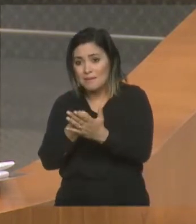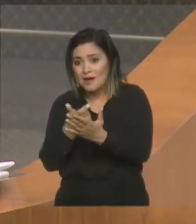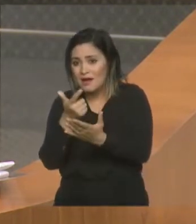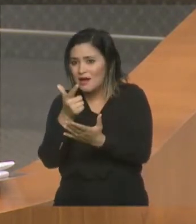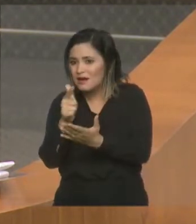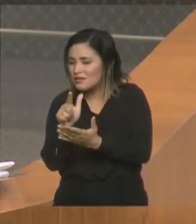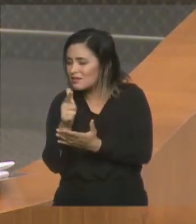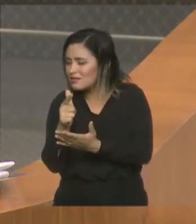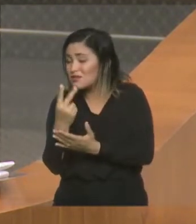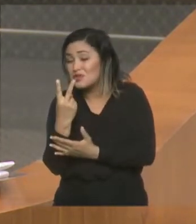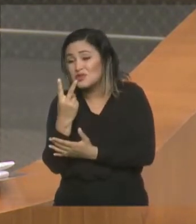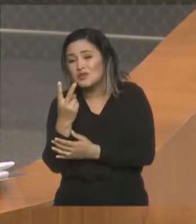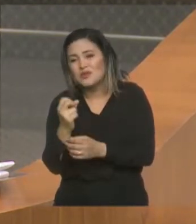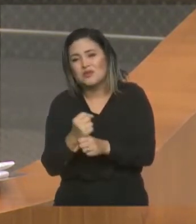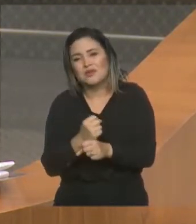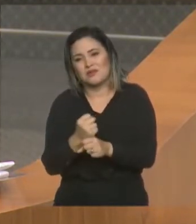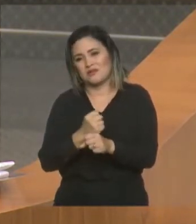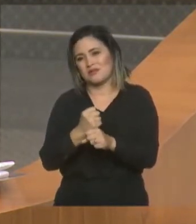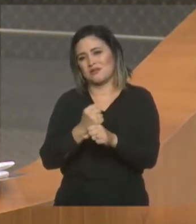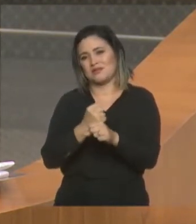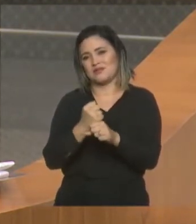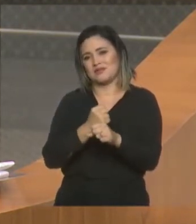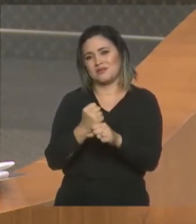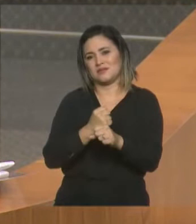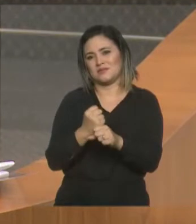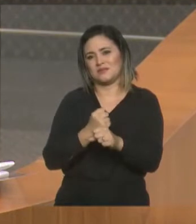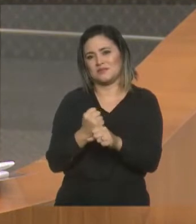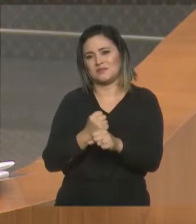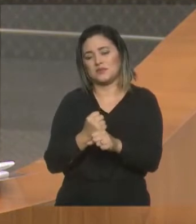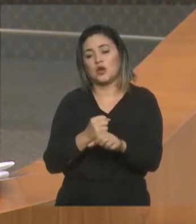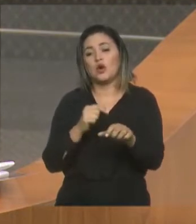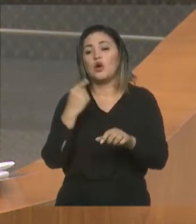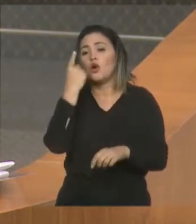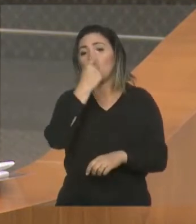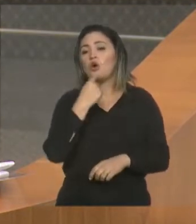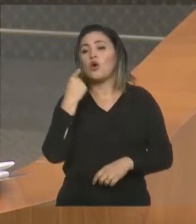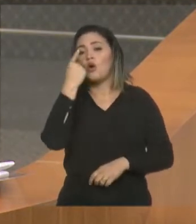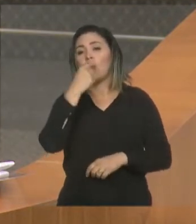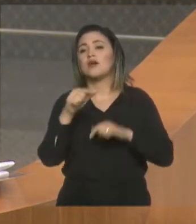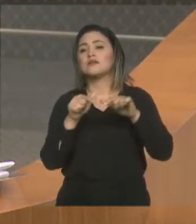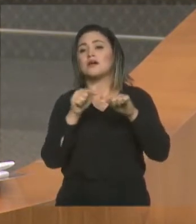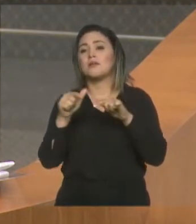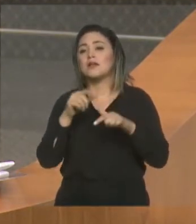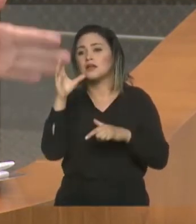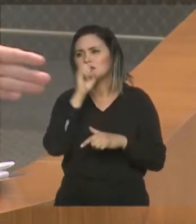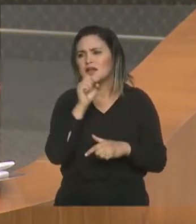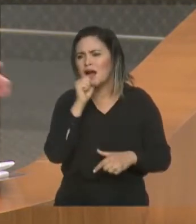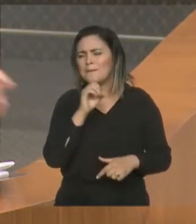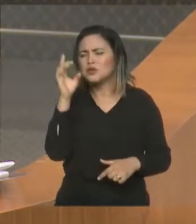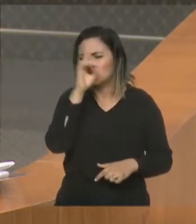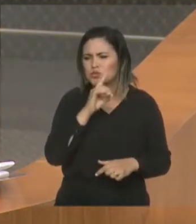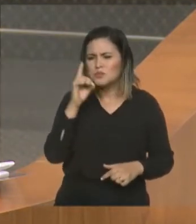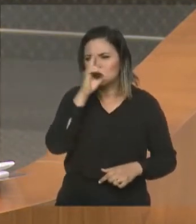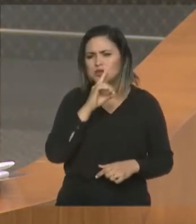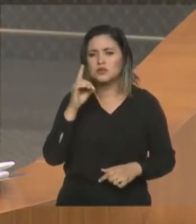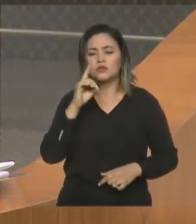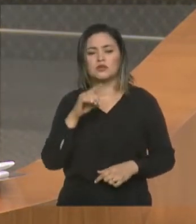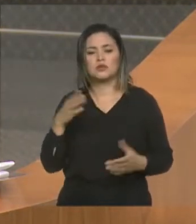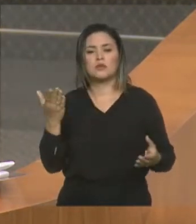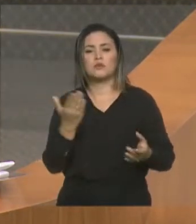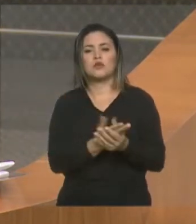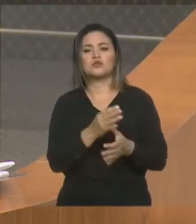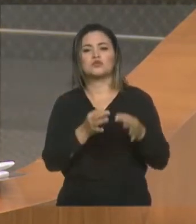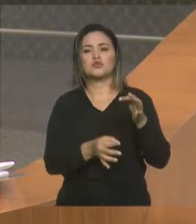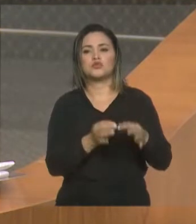ser recolhido, também não é recolhido. E as horas extras que as pessoas trabalham sábado e domingo, ainda que ingresse na justiça, também não